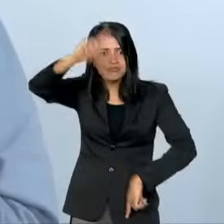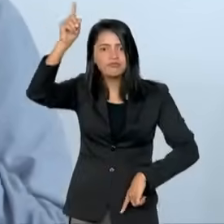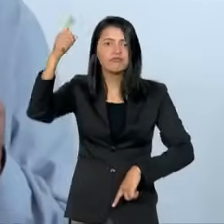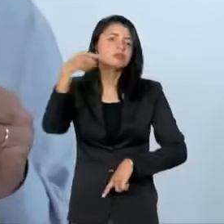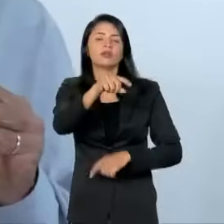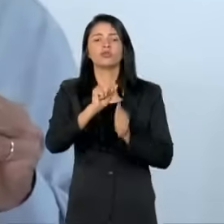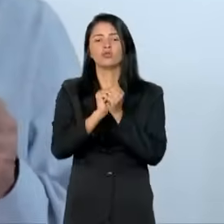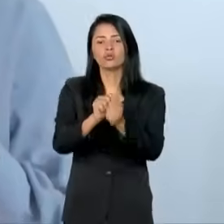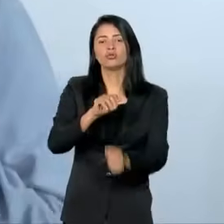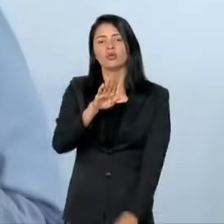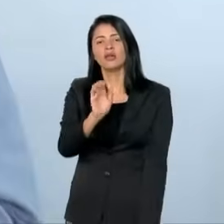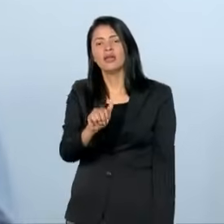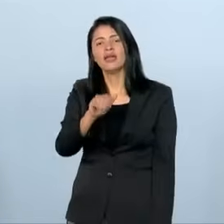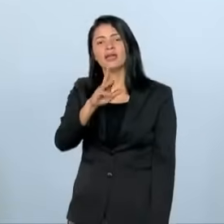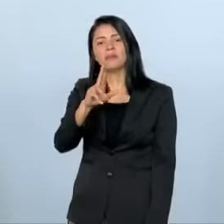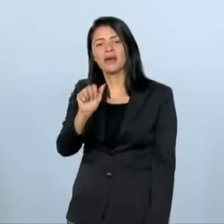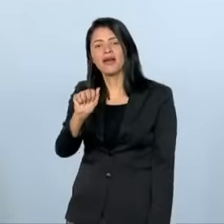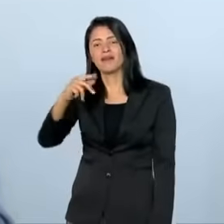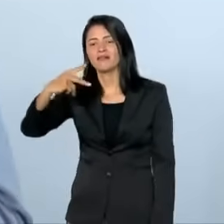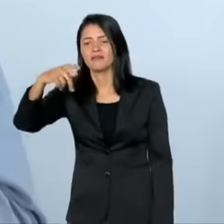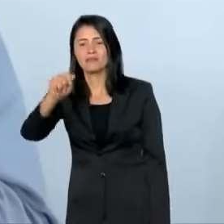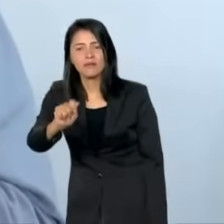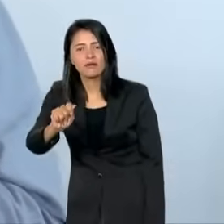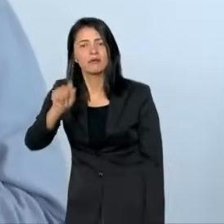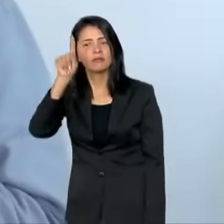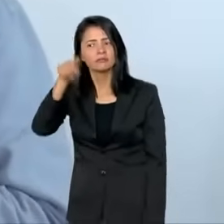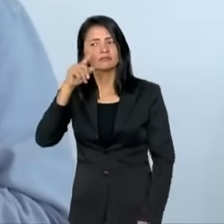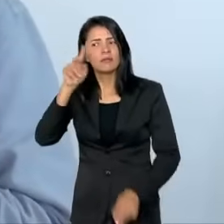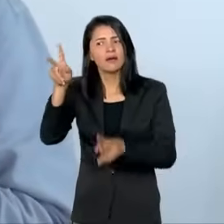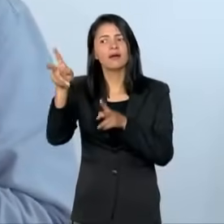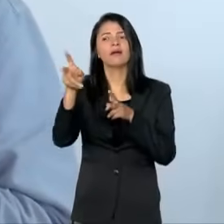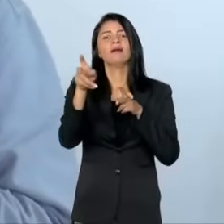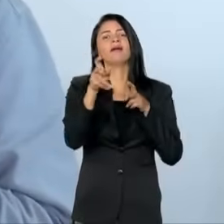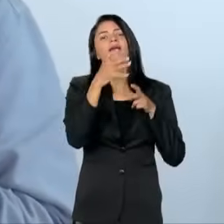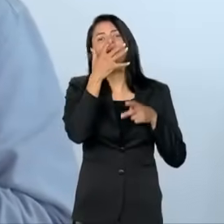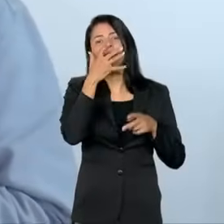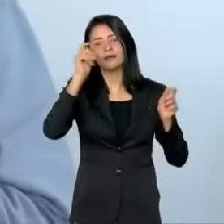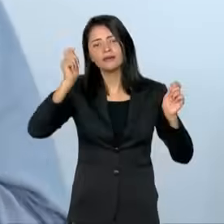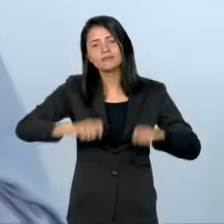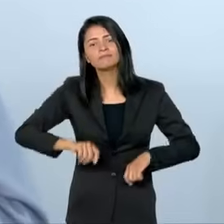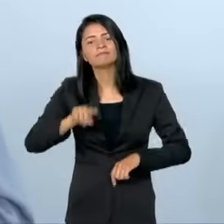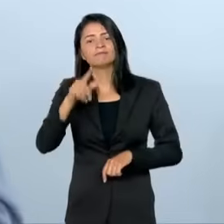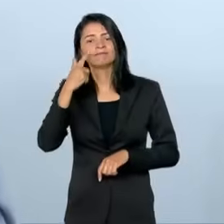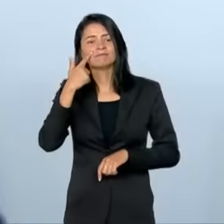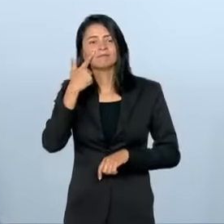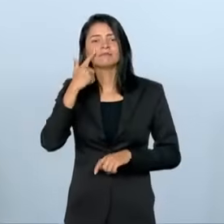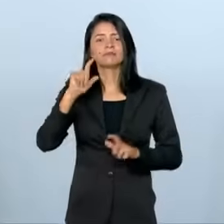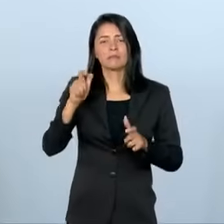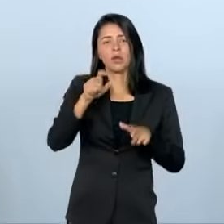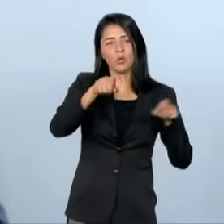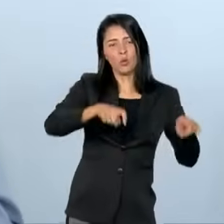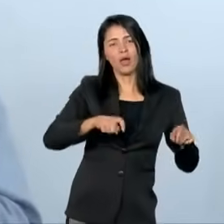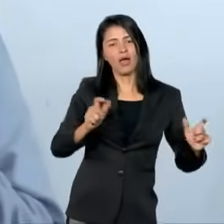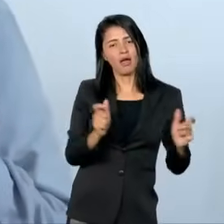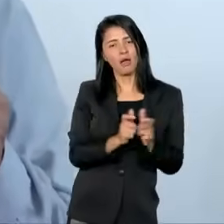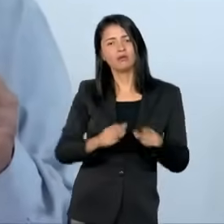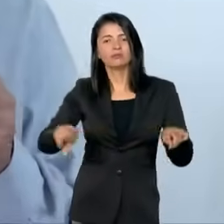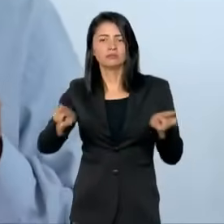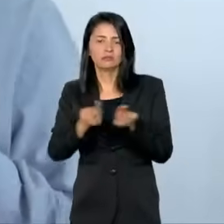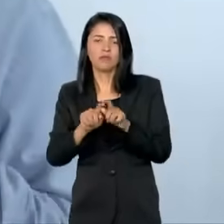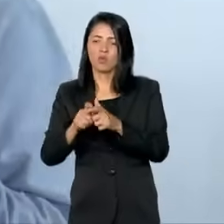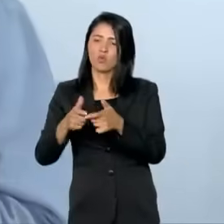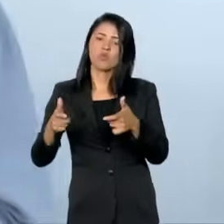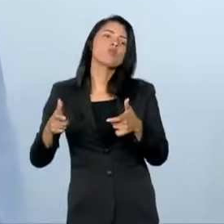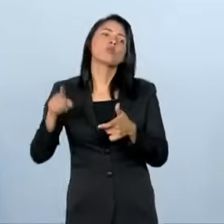com a Embrapa, não apenas ele, mas é uma coisa notável. Sabe? Tanto o pequeno produtor rural quanto o grande